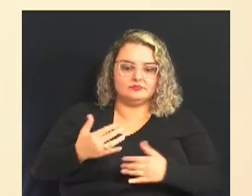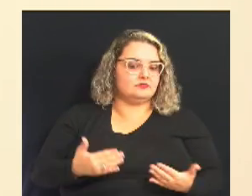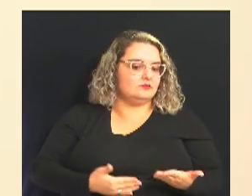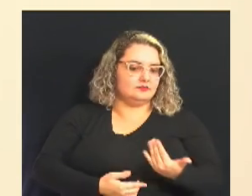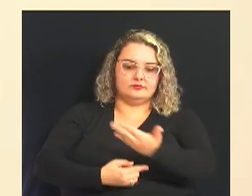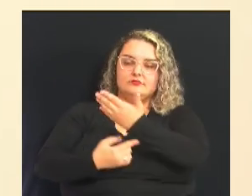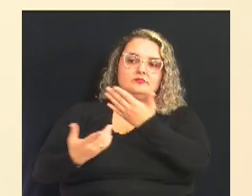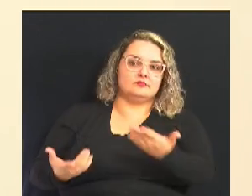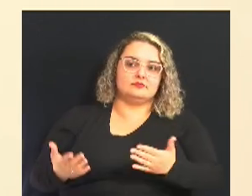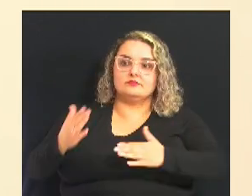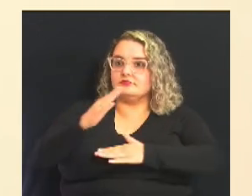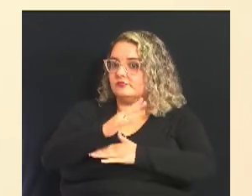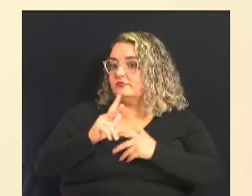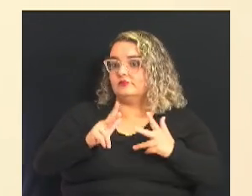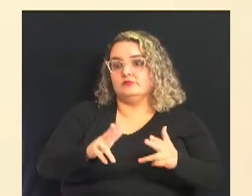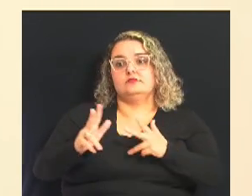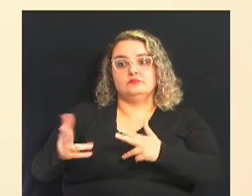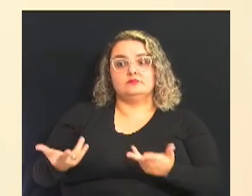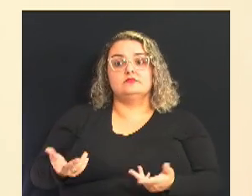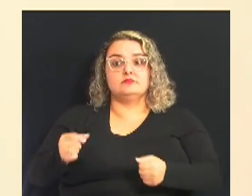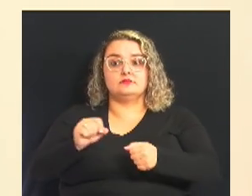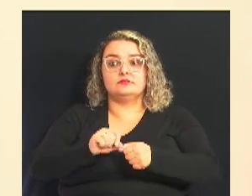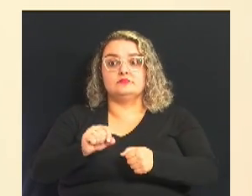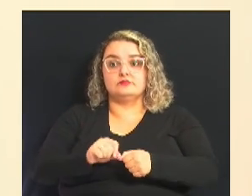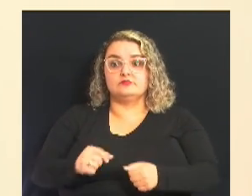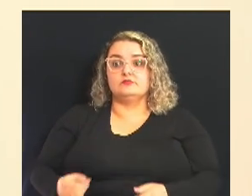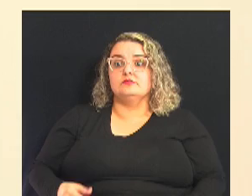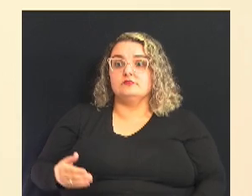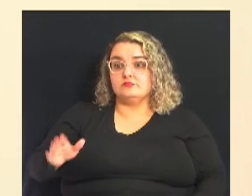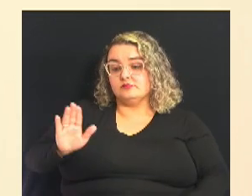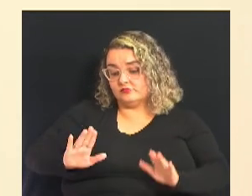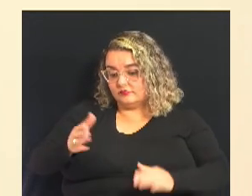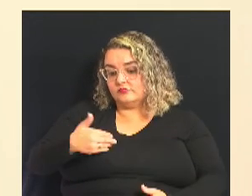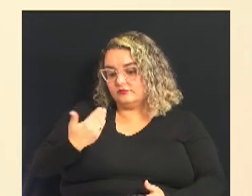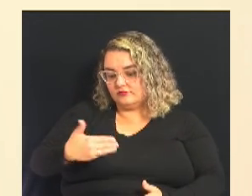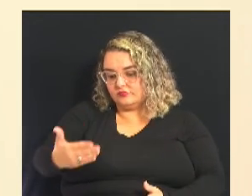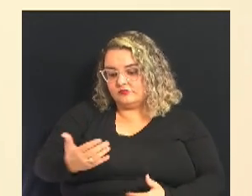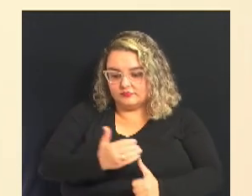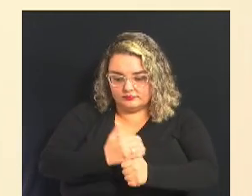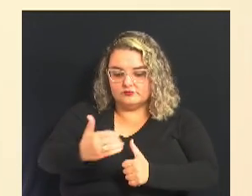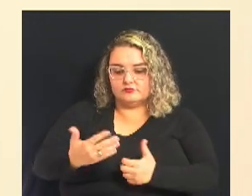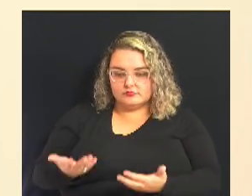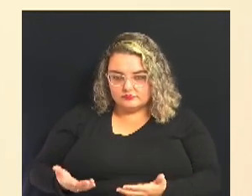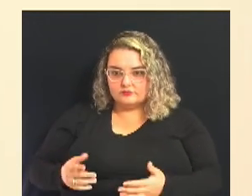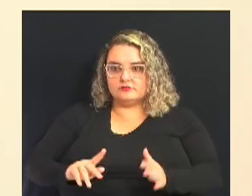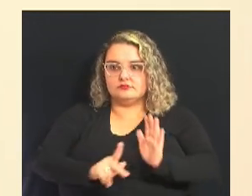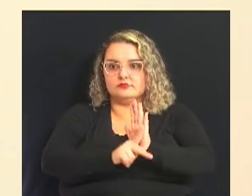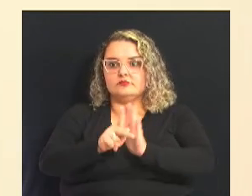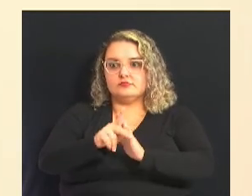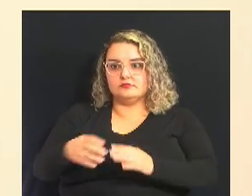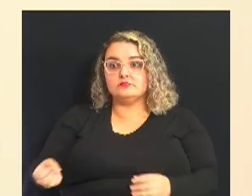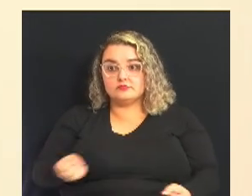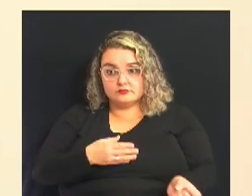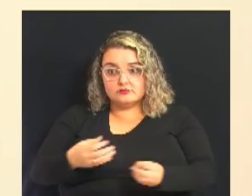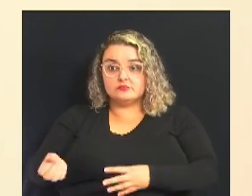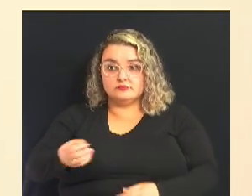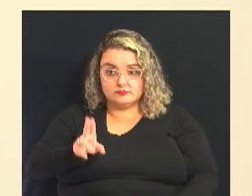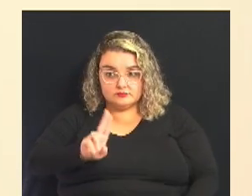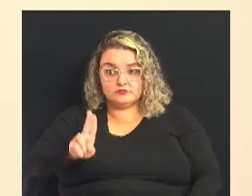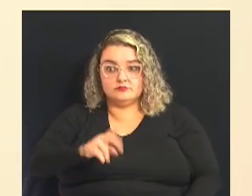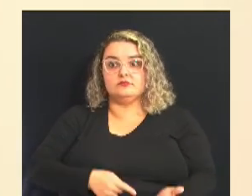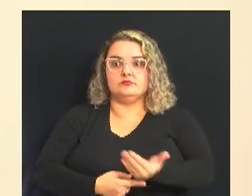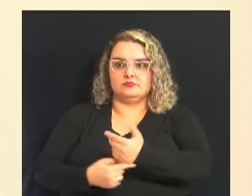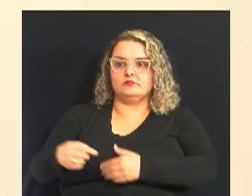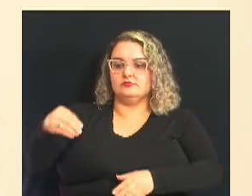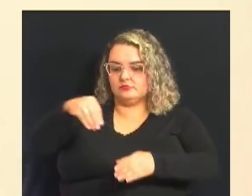não é diferente. A gente tem feito até no mandato alguns projetos para tentar otimizar a questão do uso da tecnologia aqui na